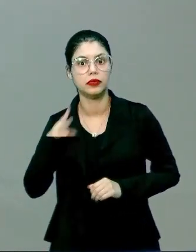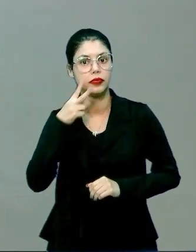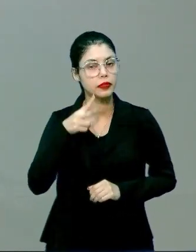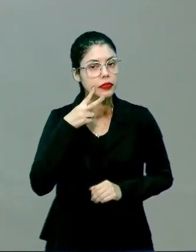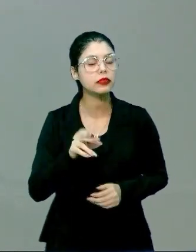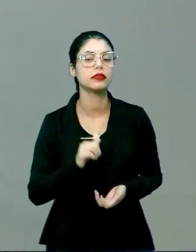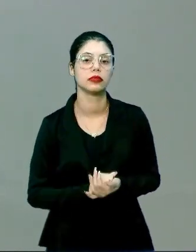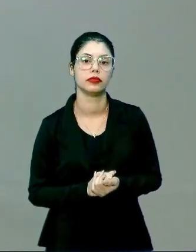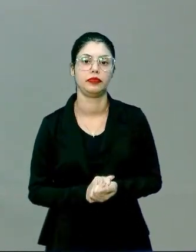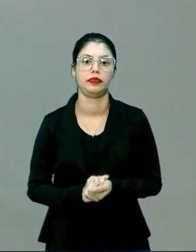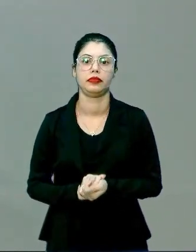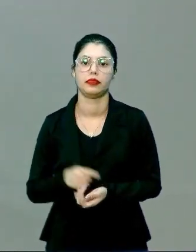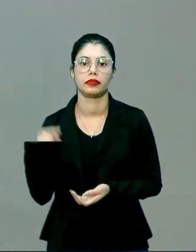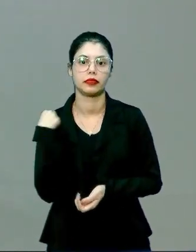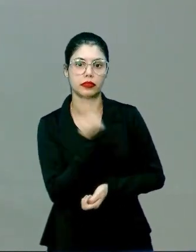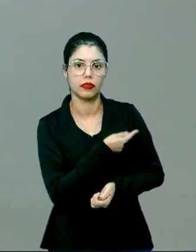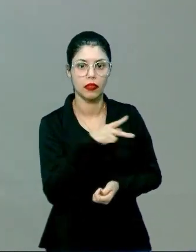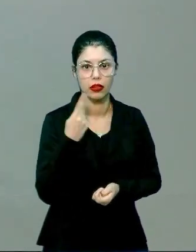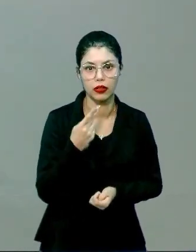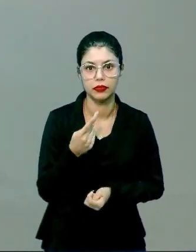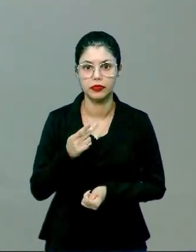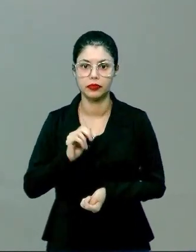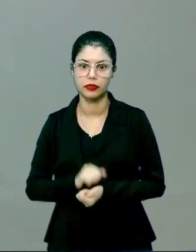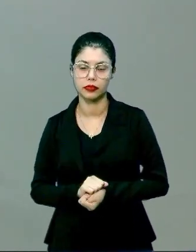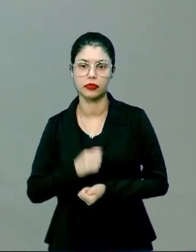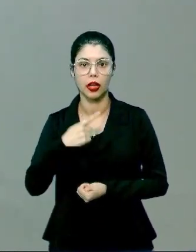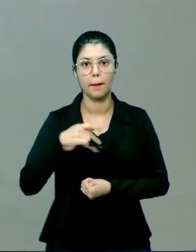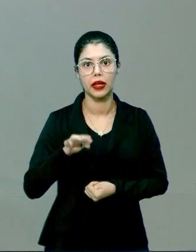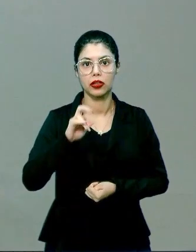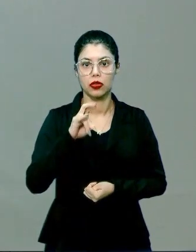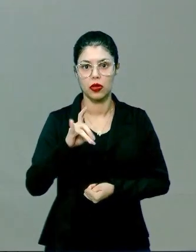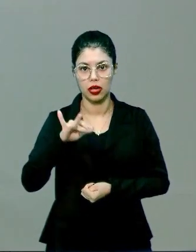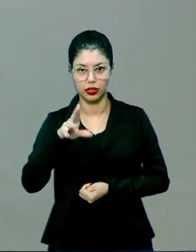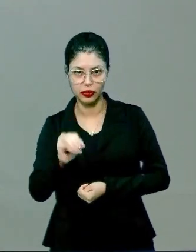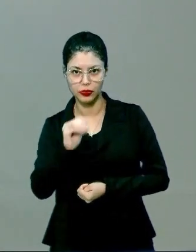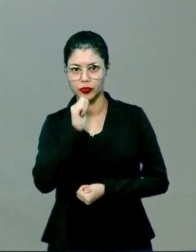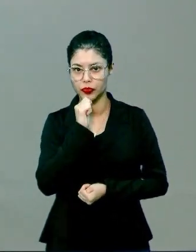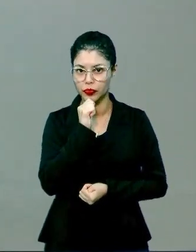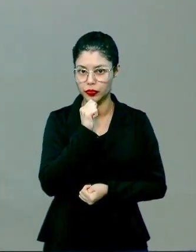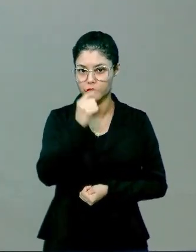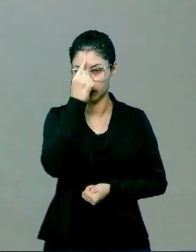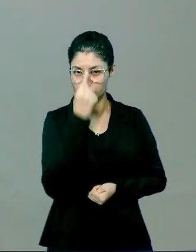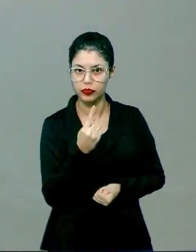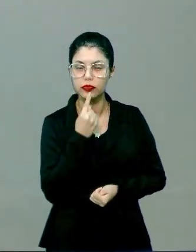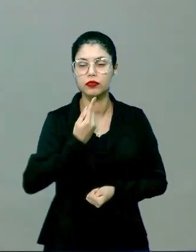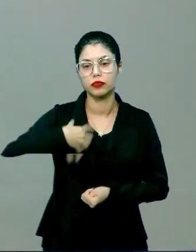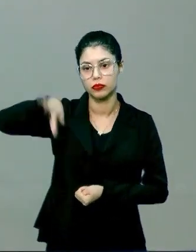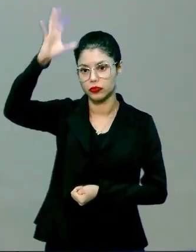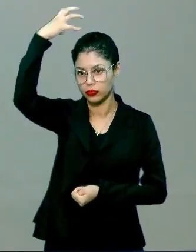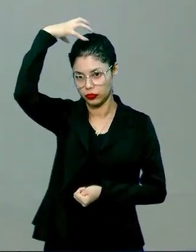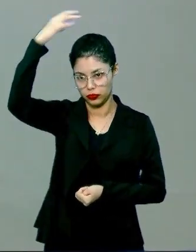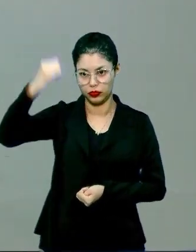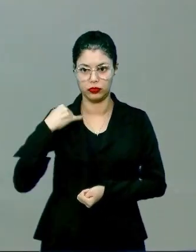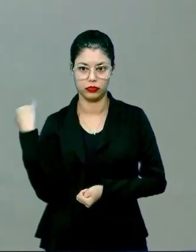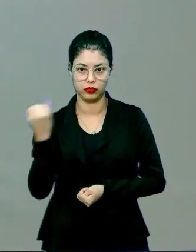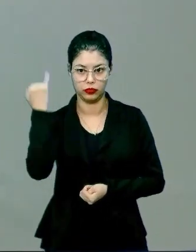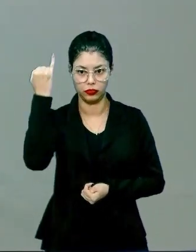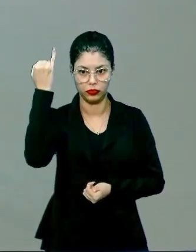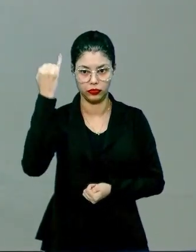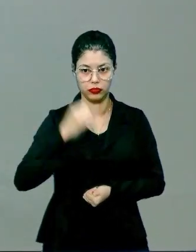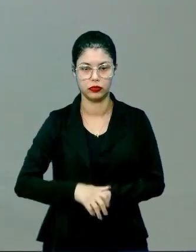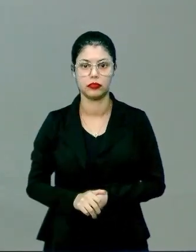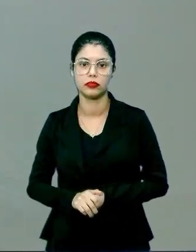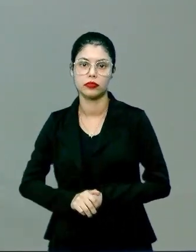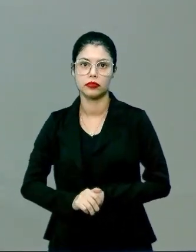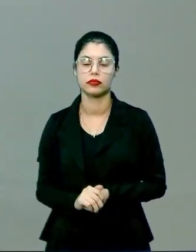forem assistir, nós vamos falar do padroado. O padroado era o quê? Ele considerava a figura do rei como importante. Então,